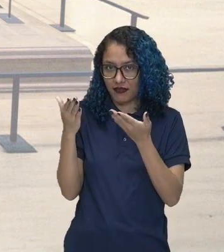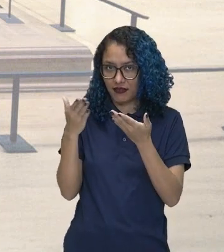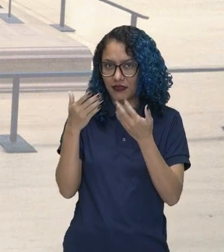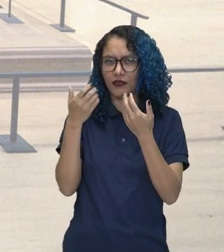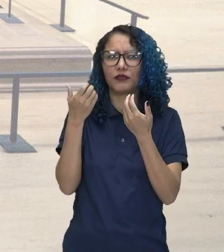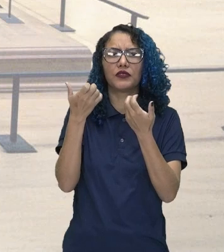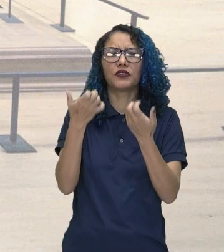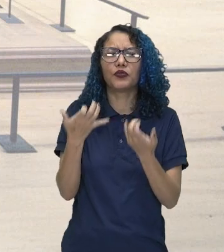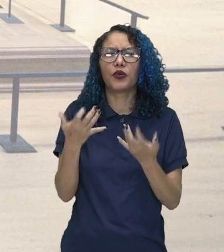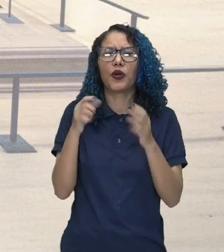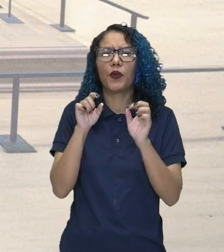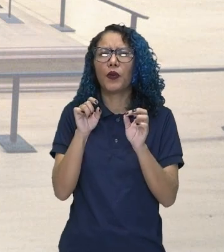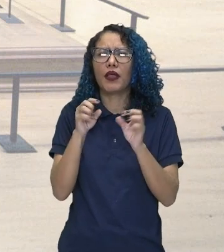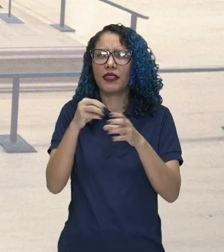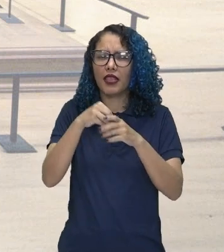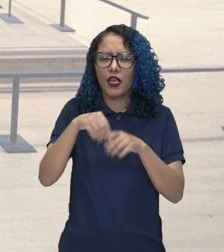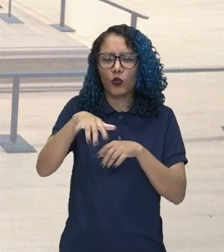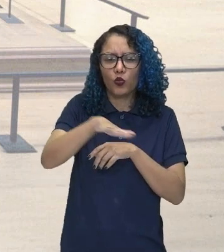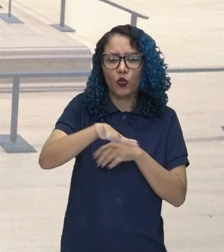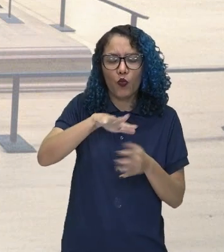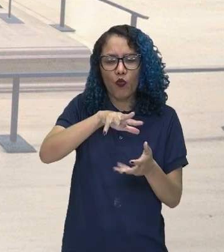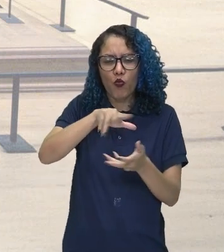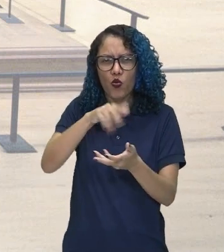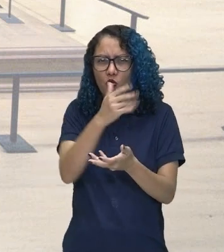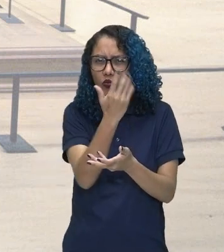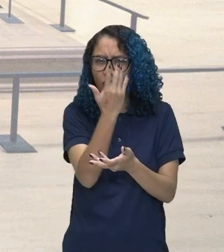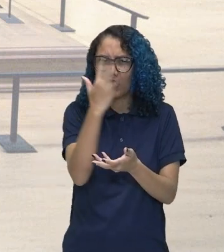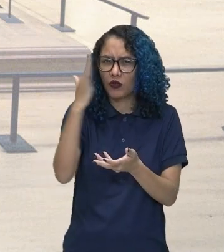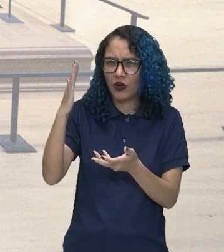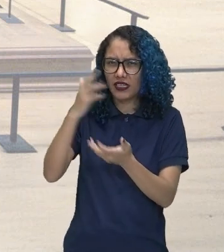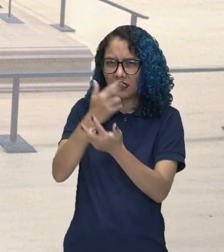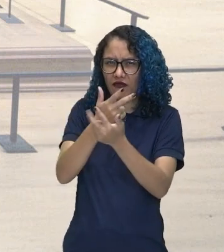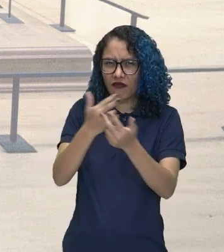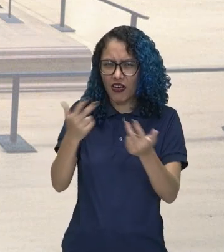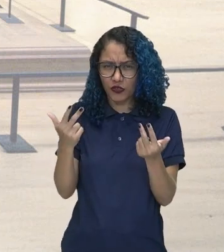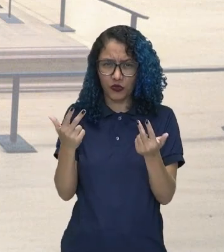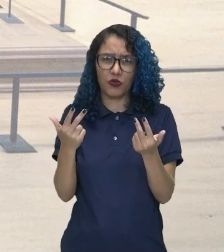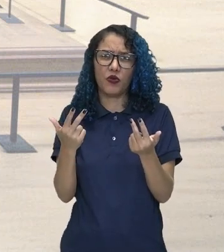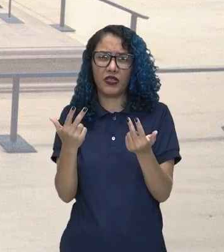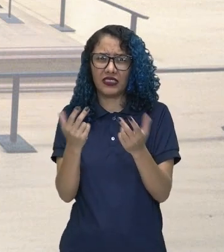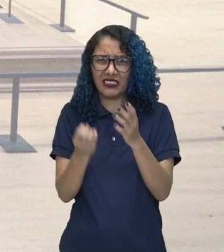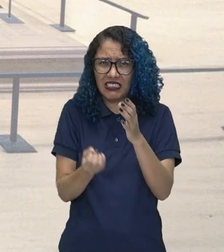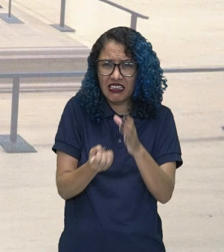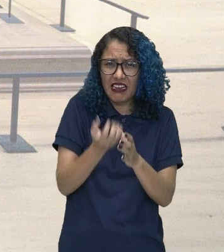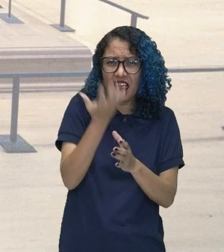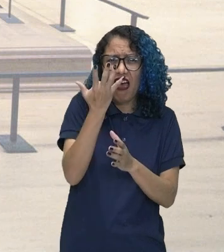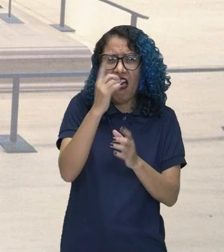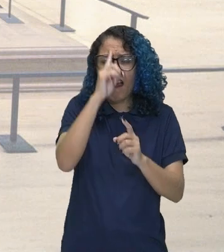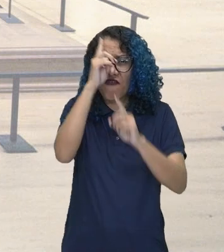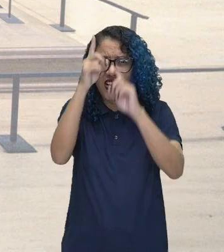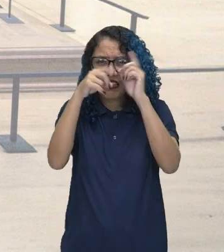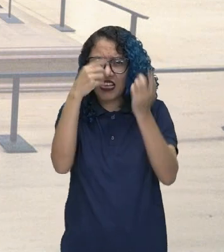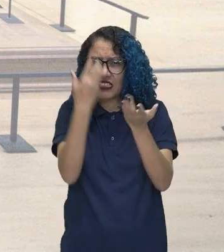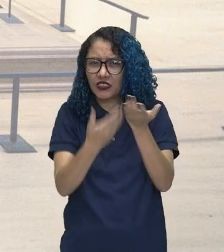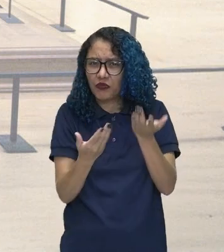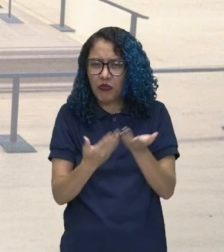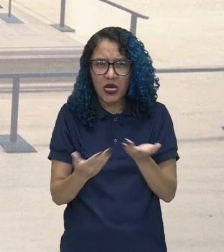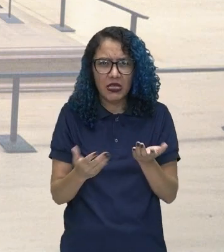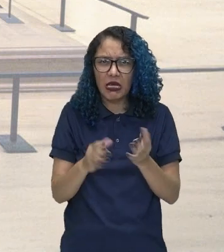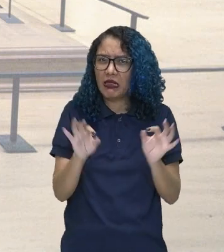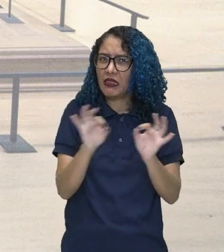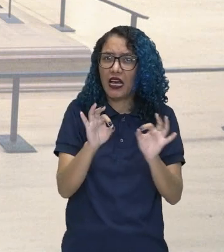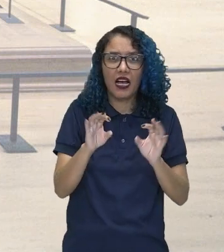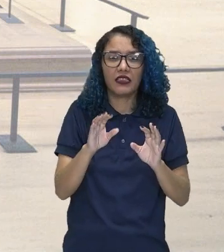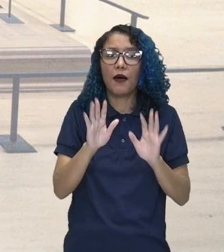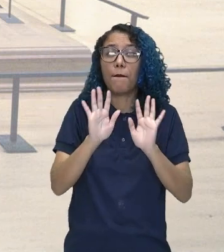natureza nada se cria, nada se perde, tudo se